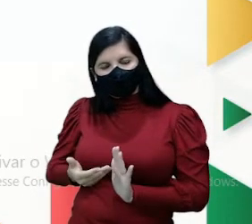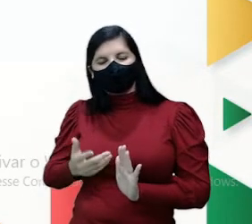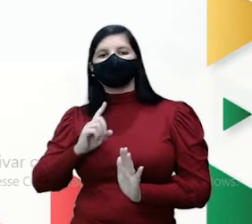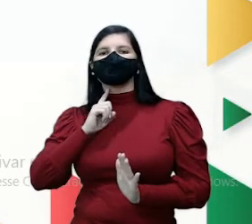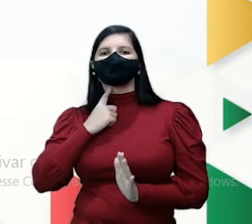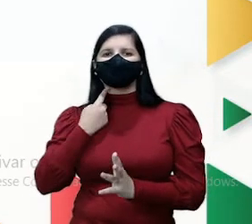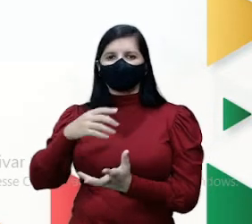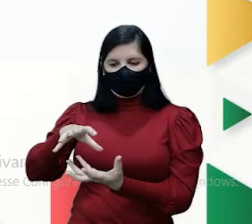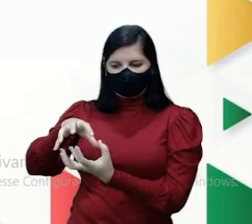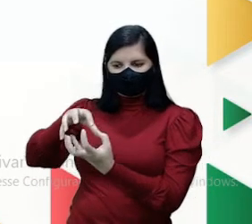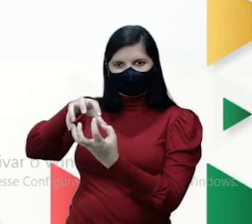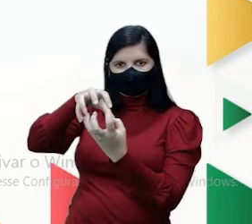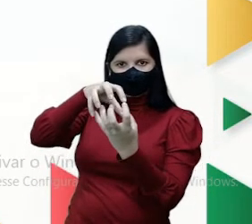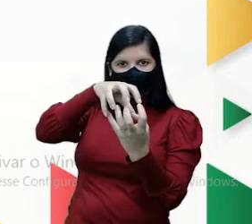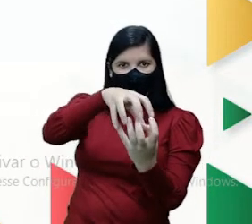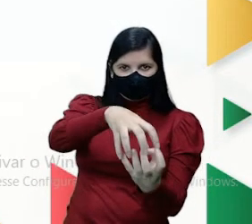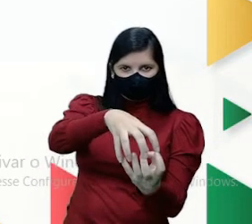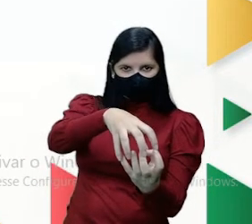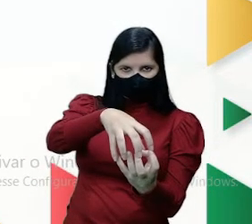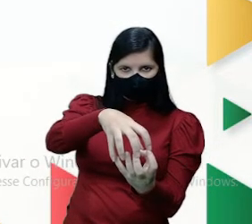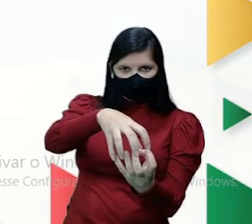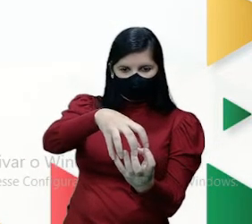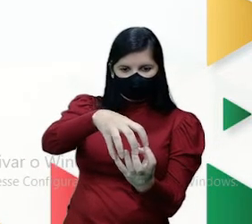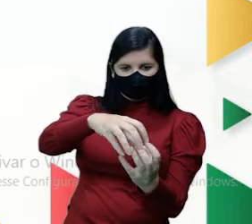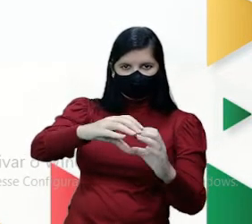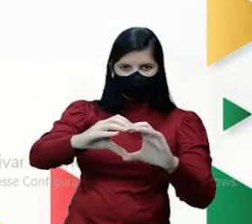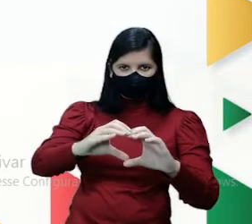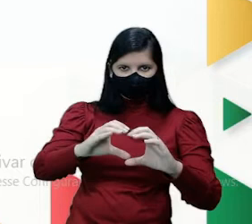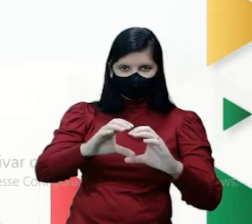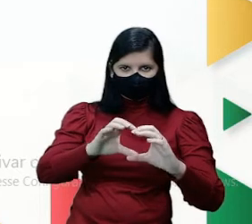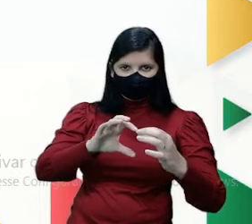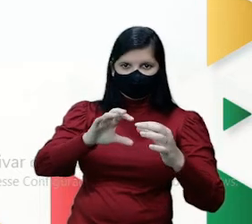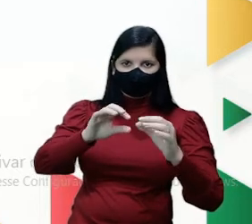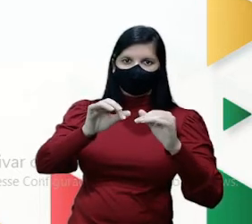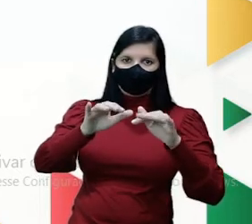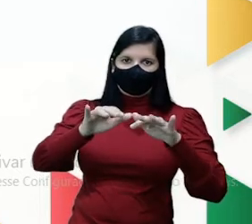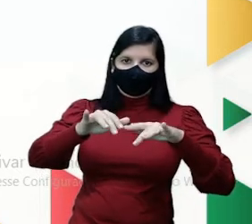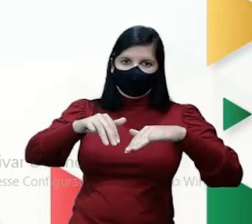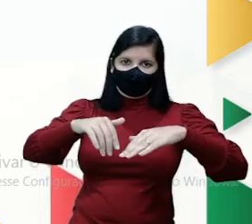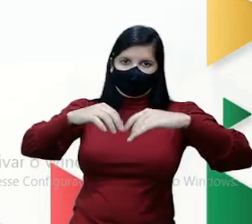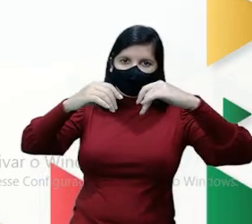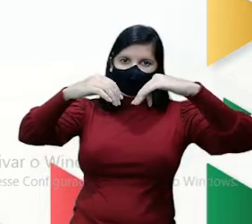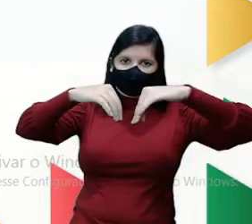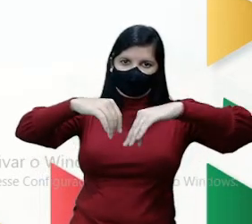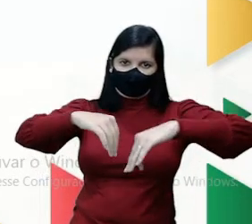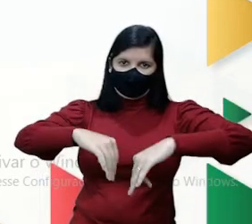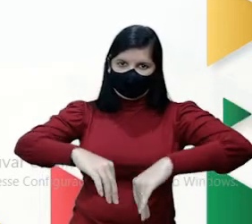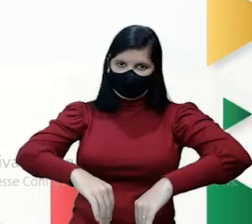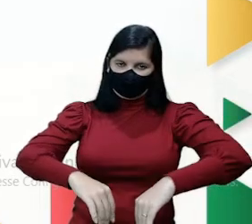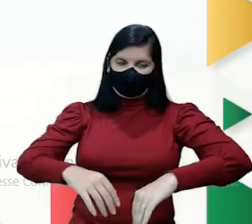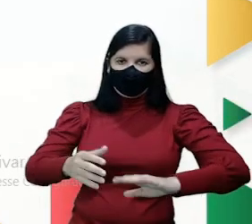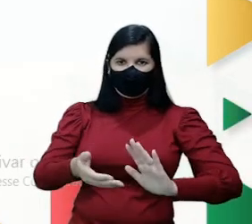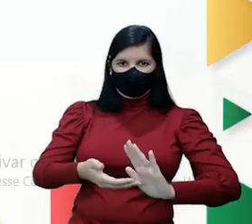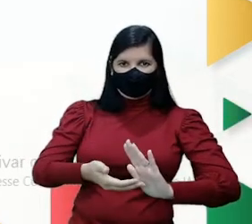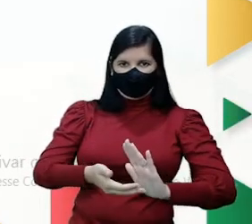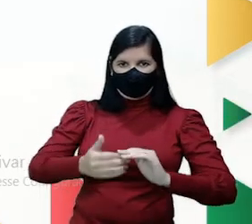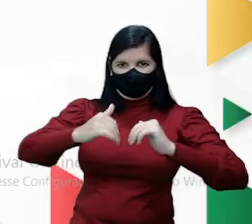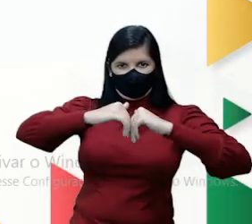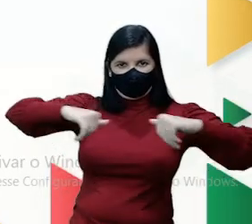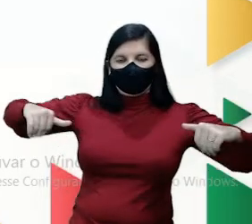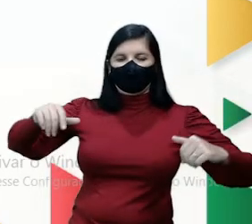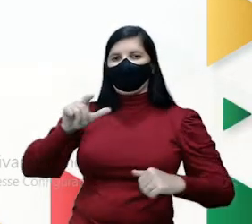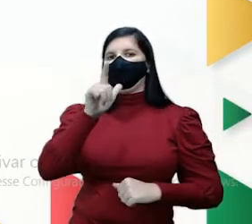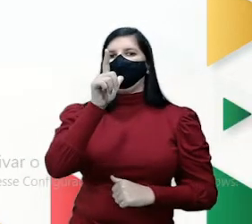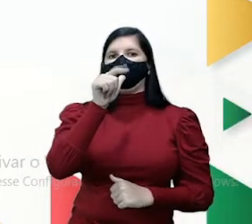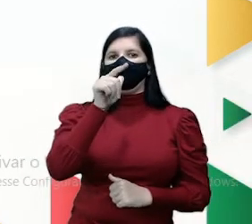são formados na etapa anterior, eles irão o quê? Afundar. E são separados do restante do líquido. Isso